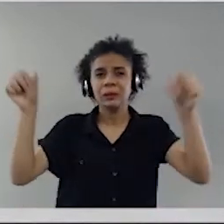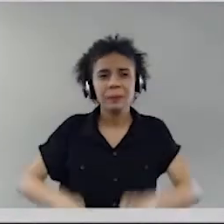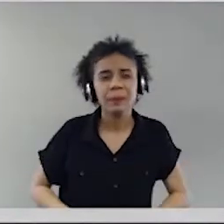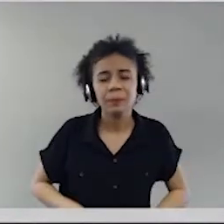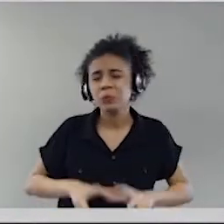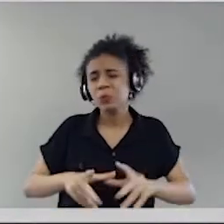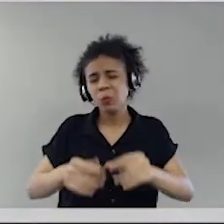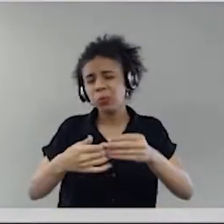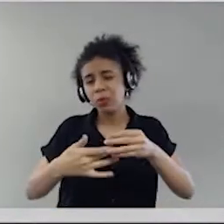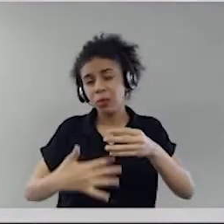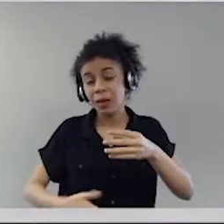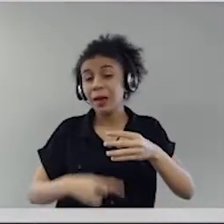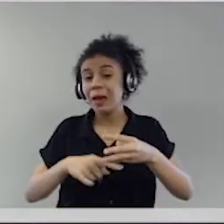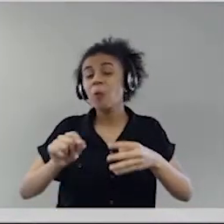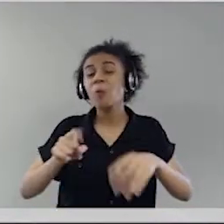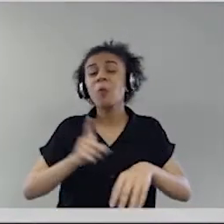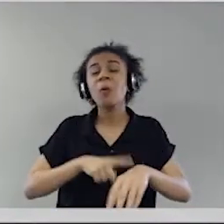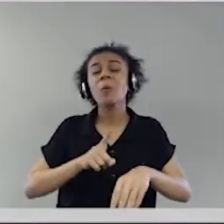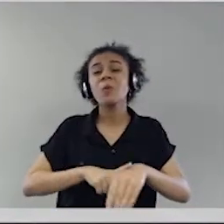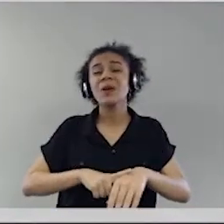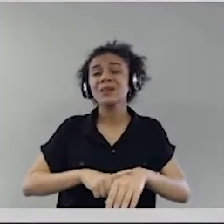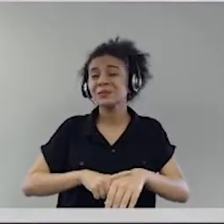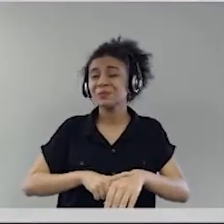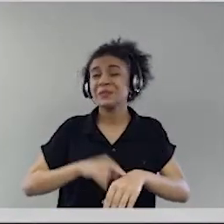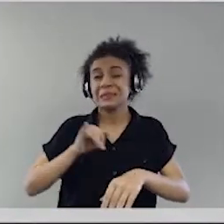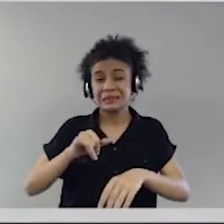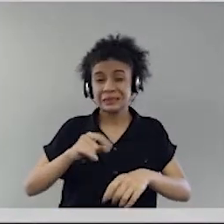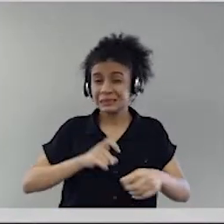e tudo mais, são situações que, se mal